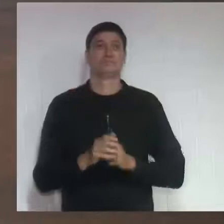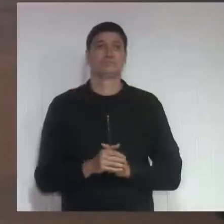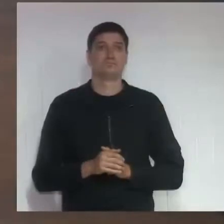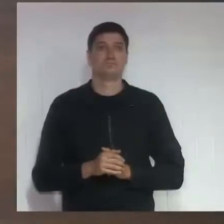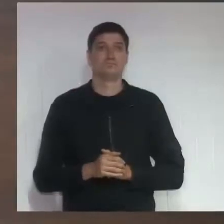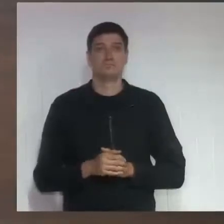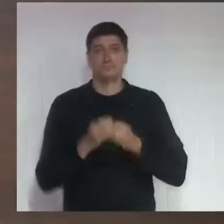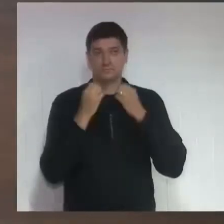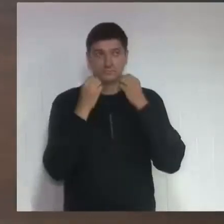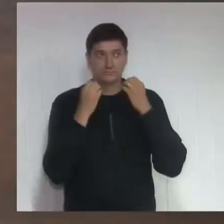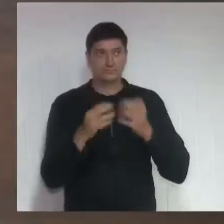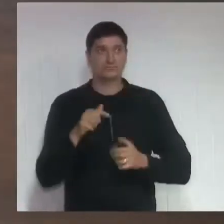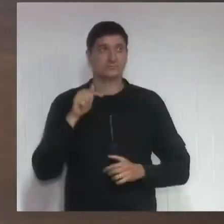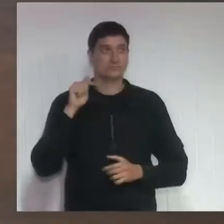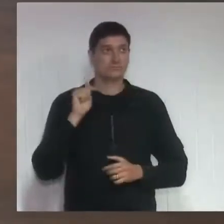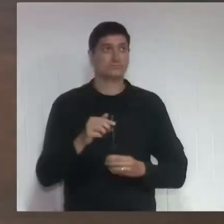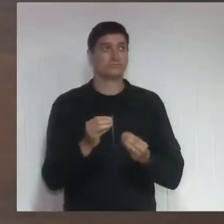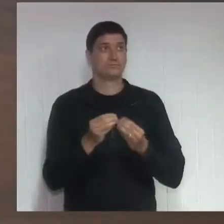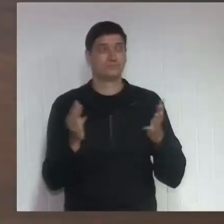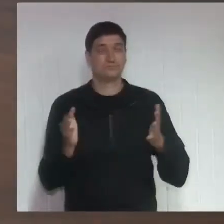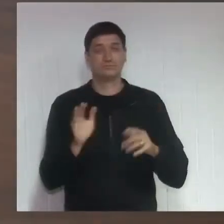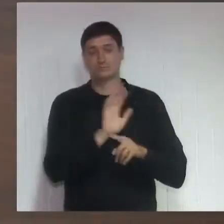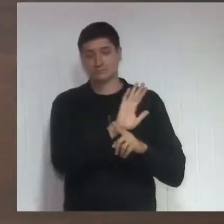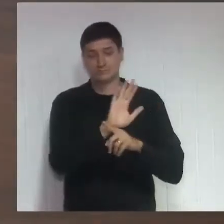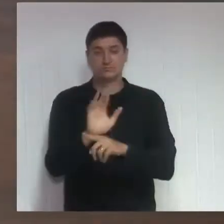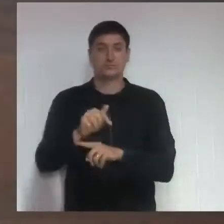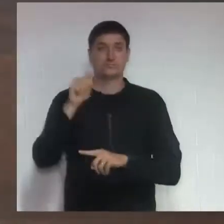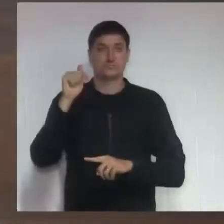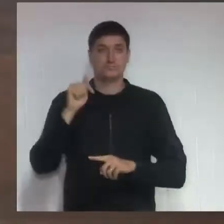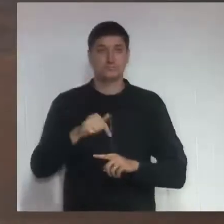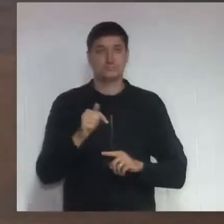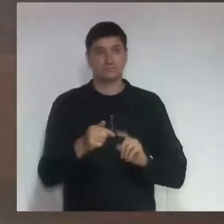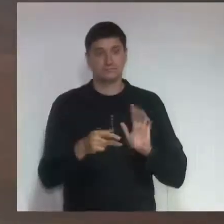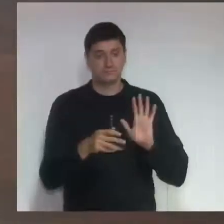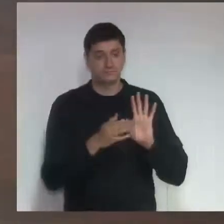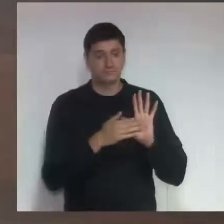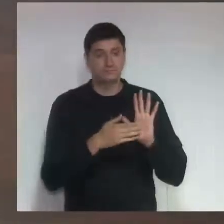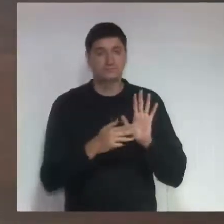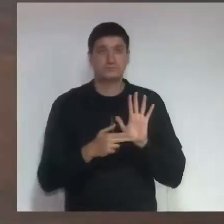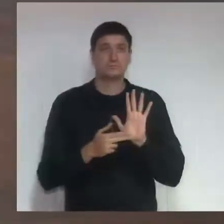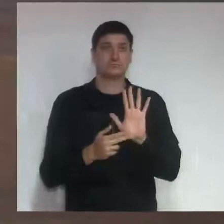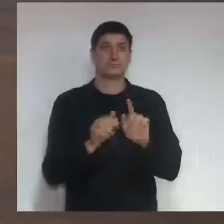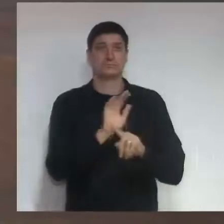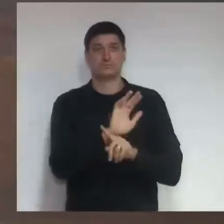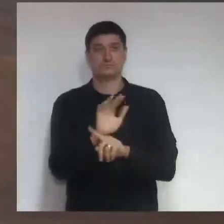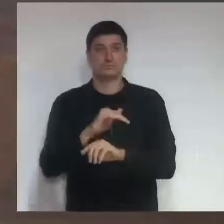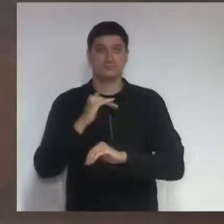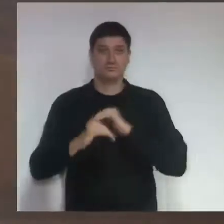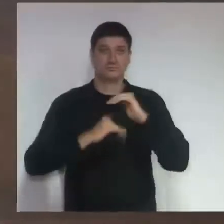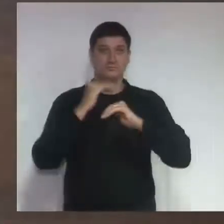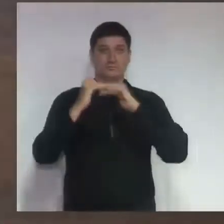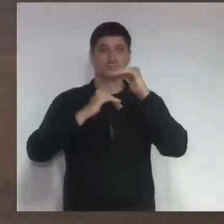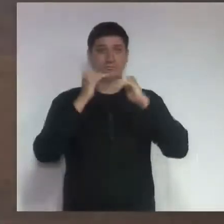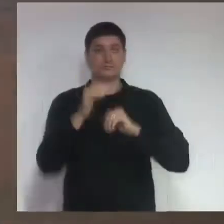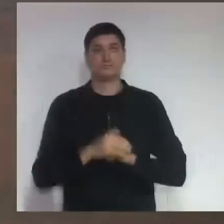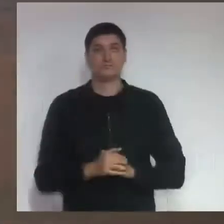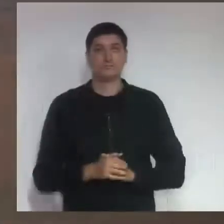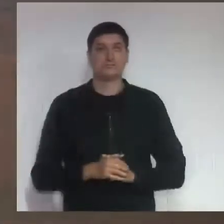sejam compostos por ações preventivas e normativas. Nessa questão, já encaminhando para a minha